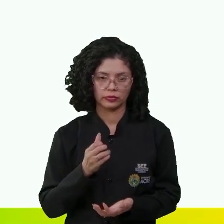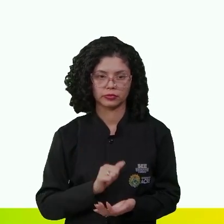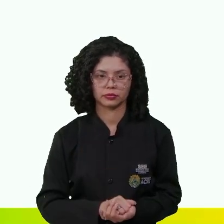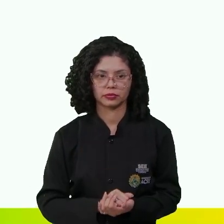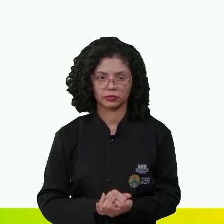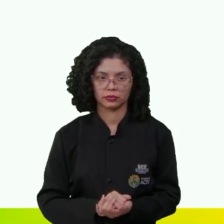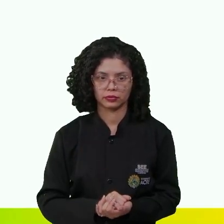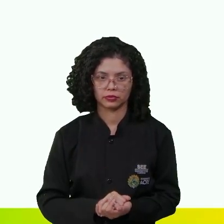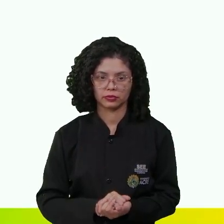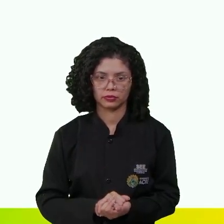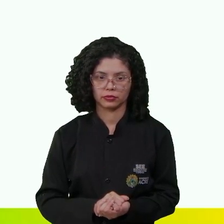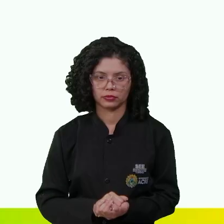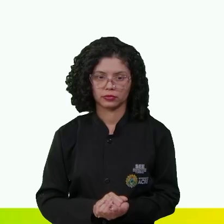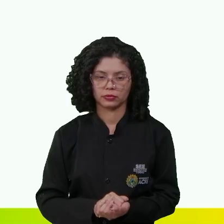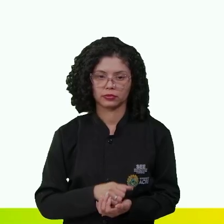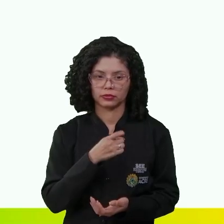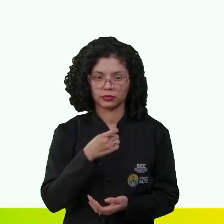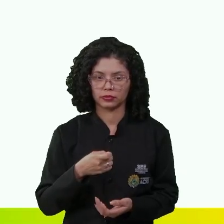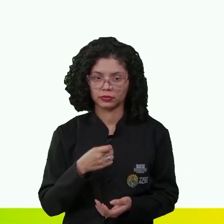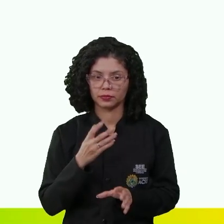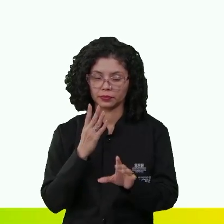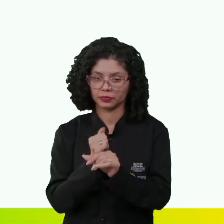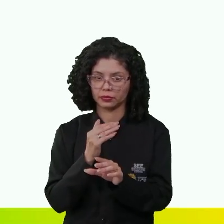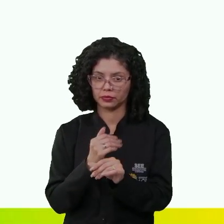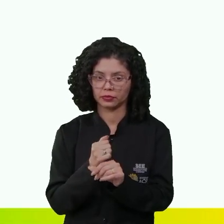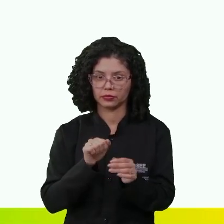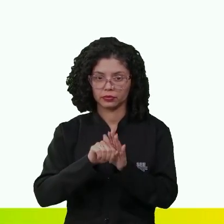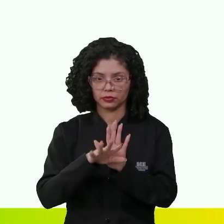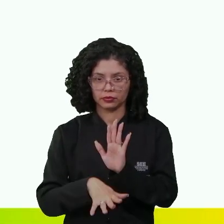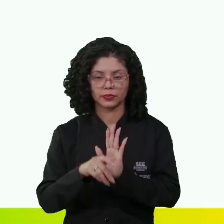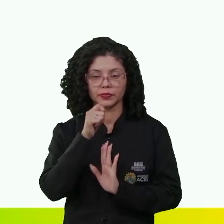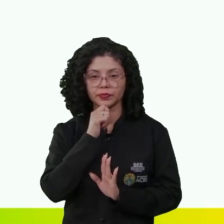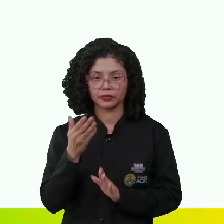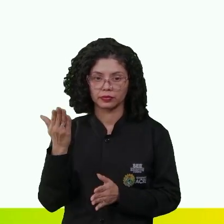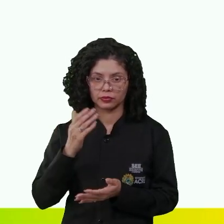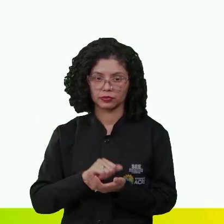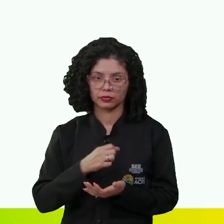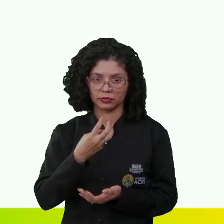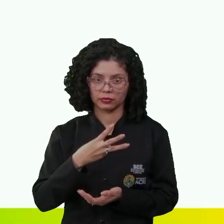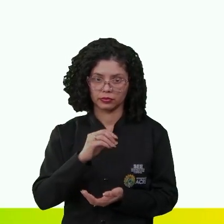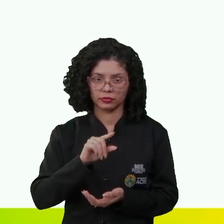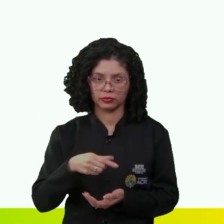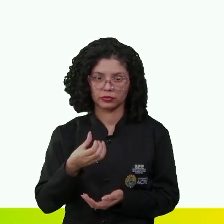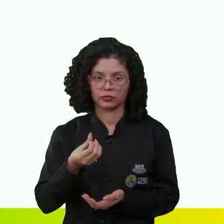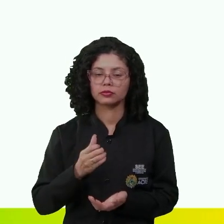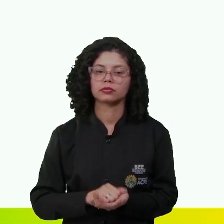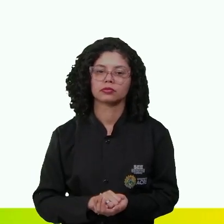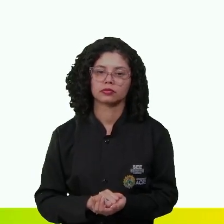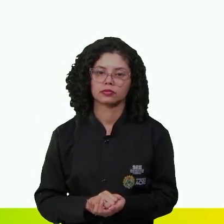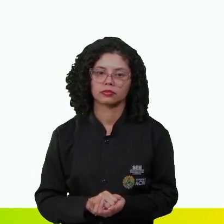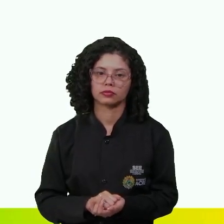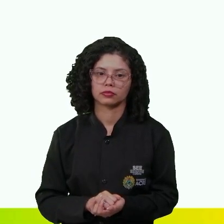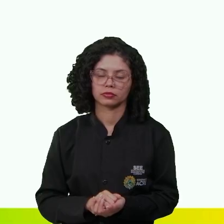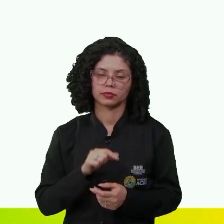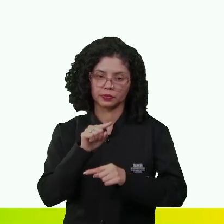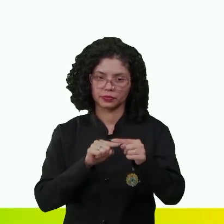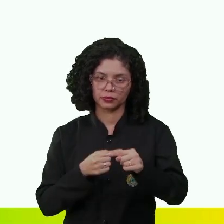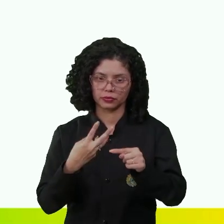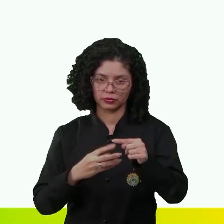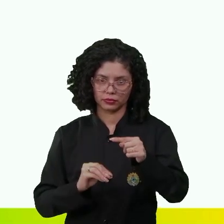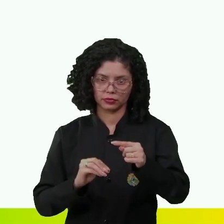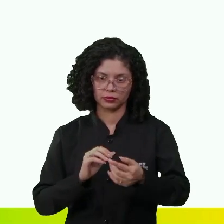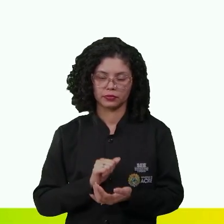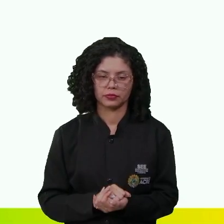30,6. X, que é a sombra da pessoa de 1,70, vai ser 30,6 dividido